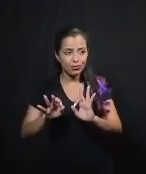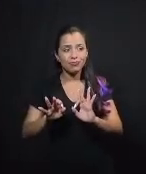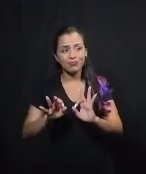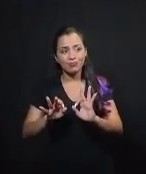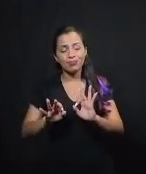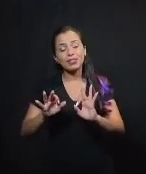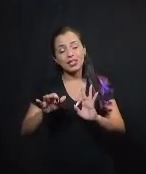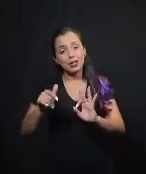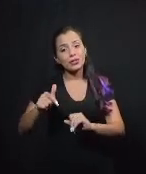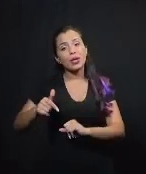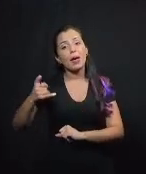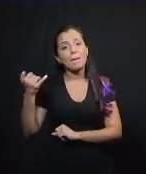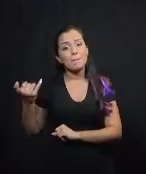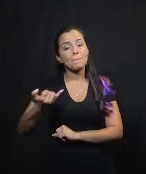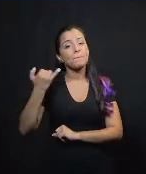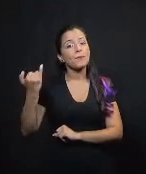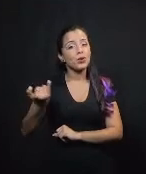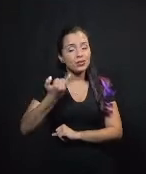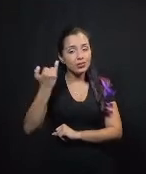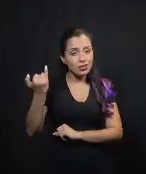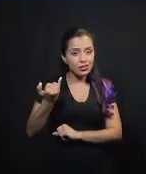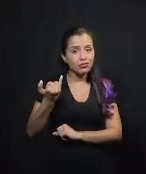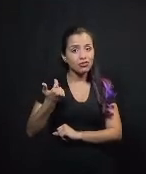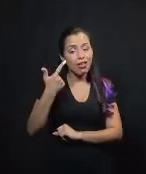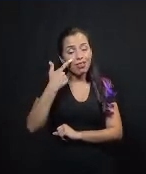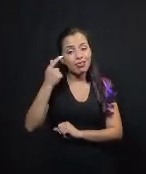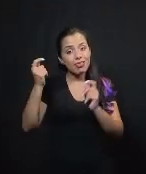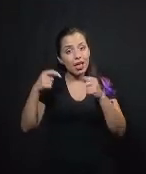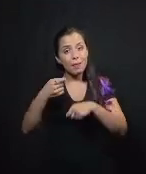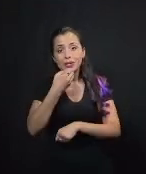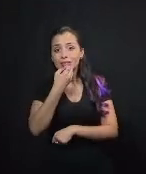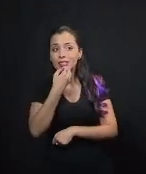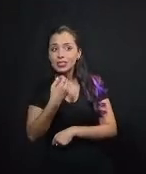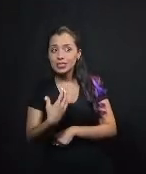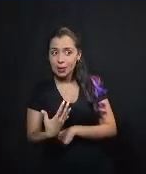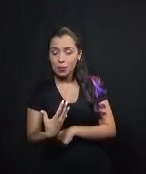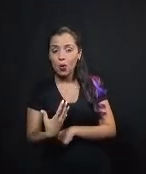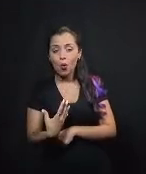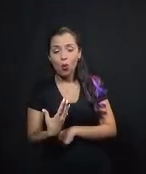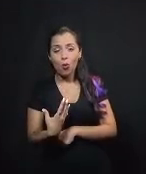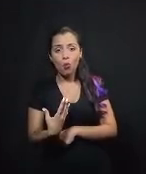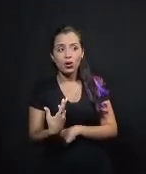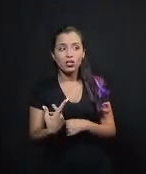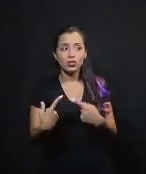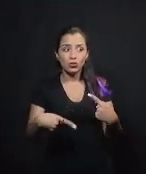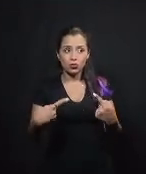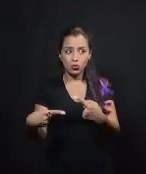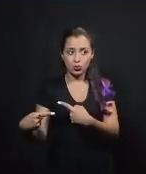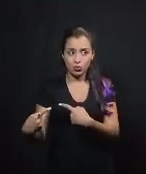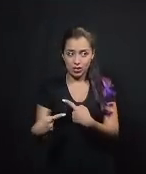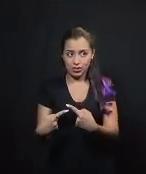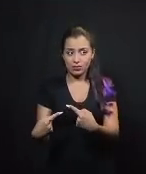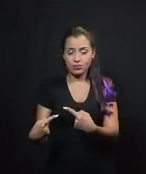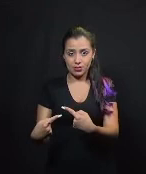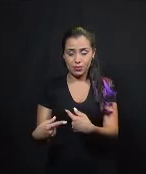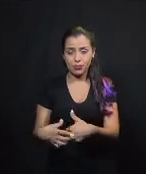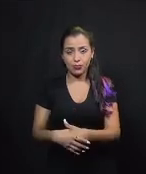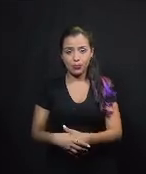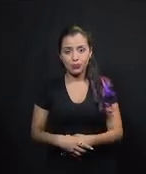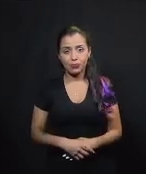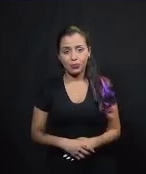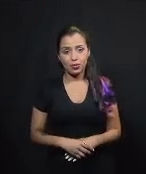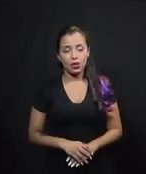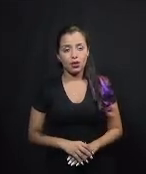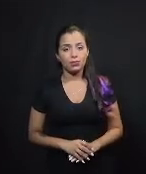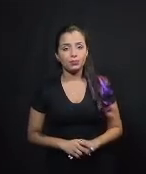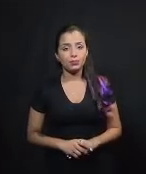isso é importante, e dá para ser bom, mesmo a discussão sendo, às vezes, manipulada, como a gente vê?